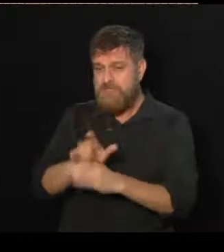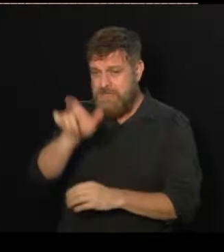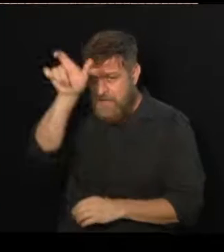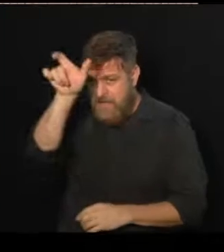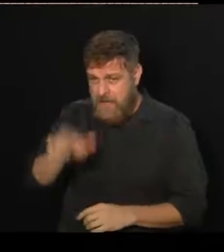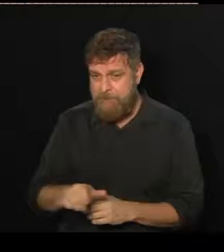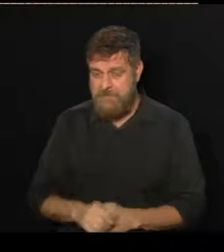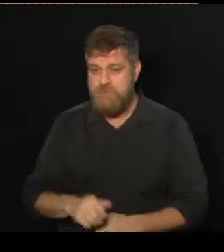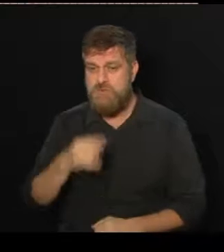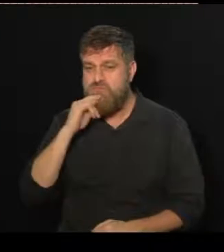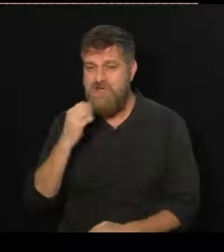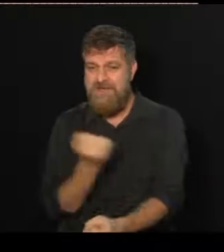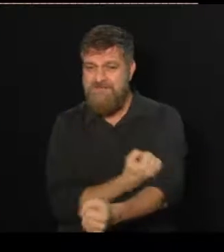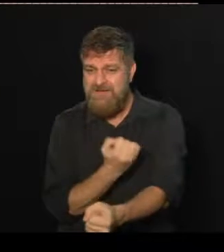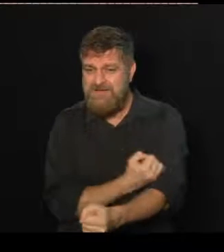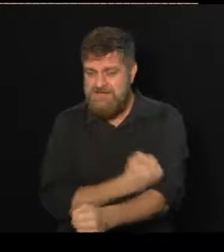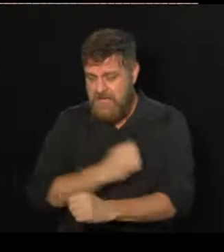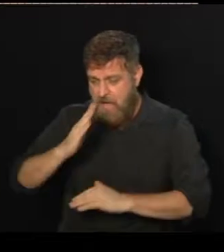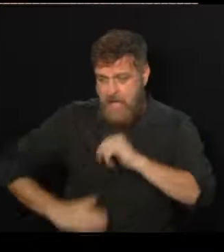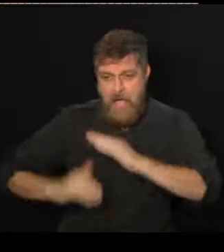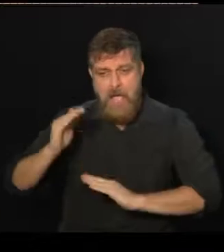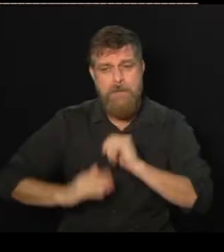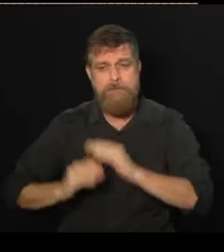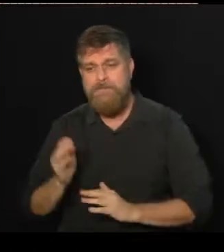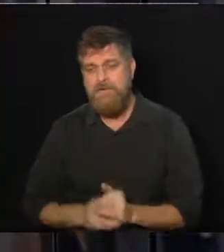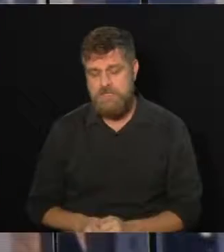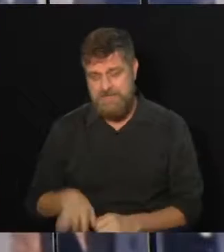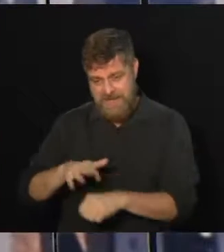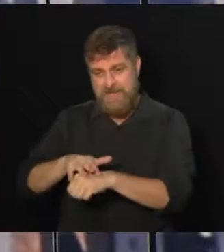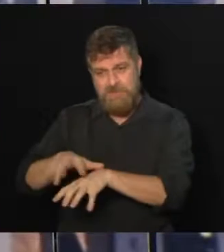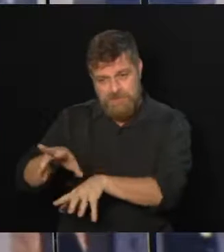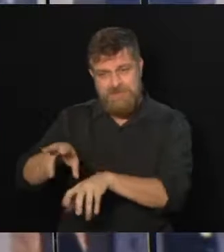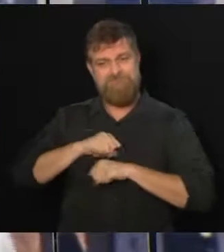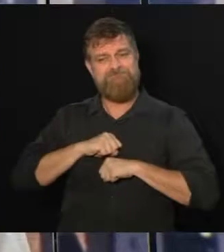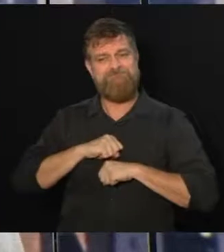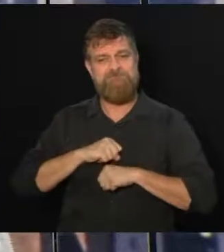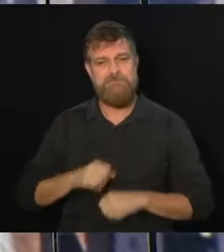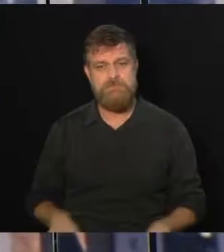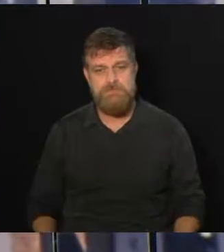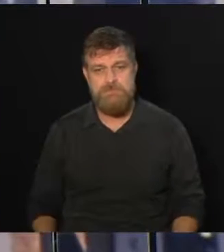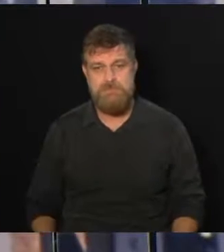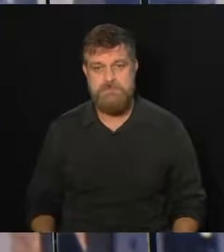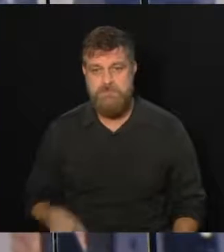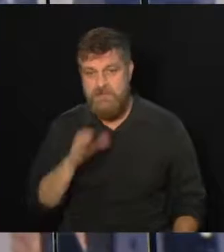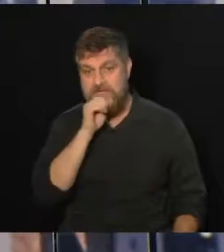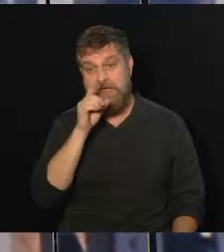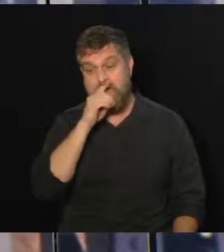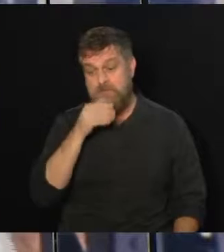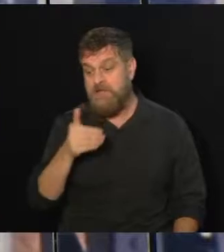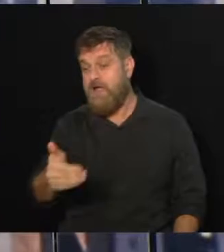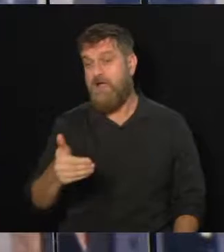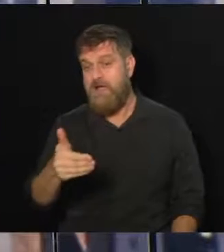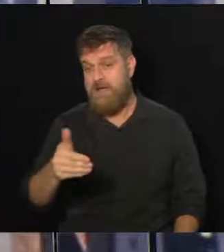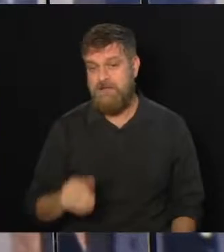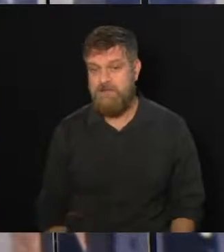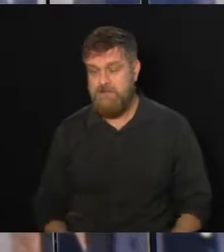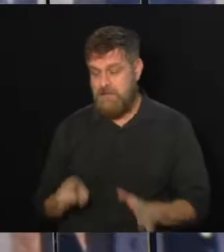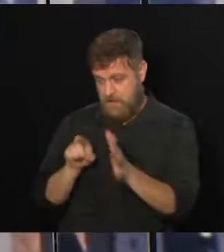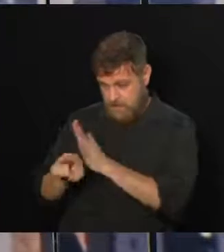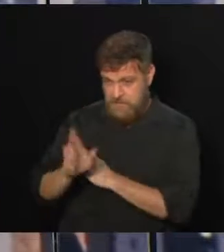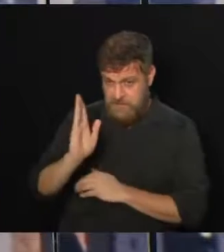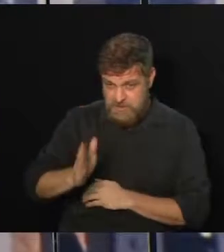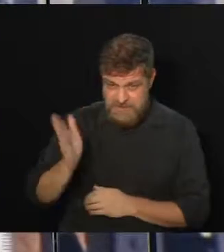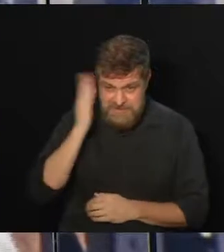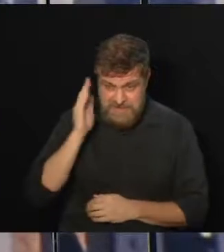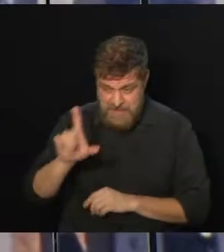alcoólico possa tomar uma atitude em relação à sua doença. O fim de semana está chegando e você já